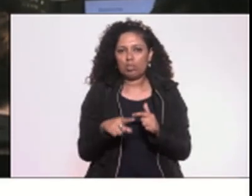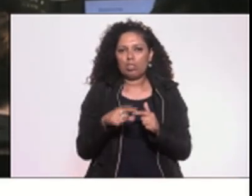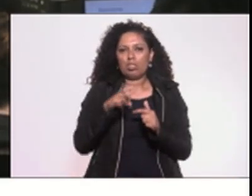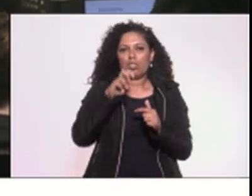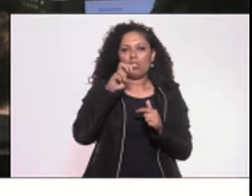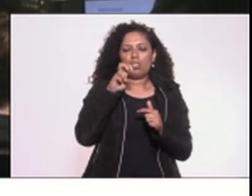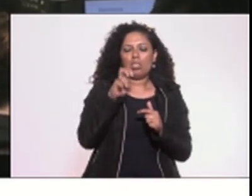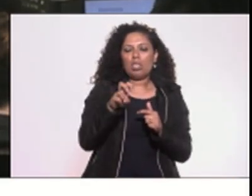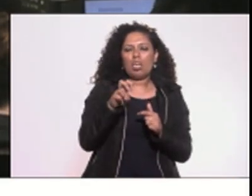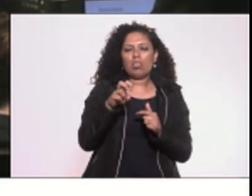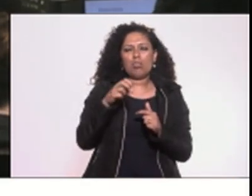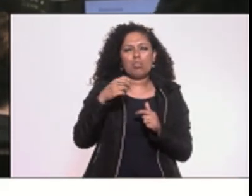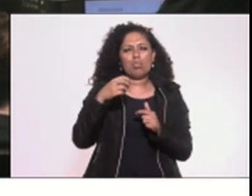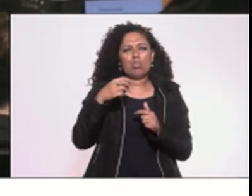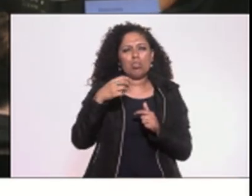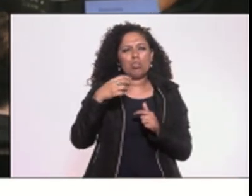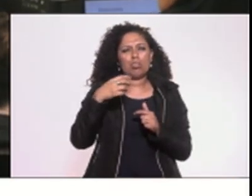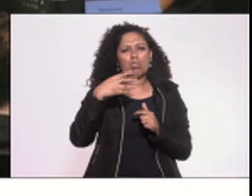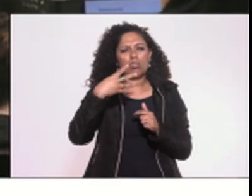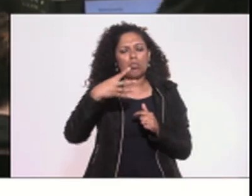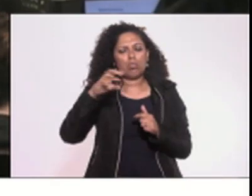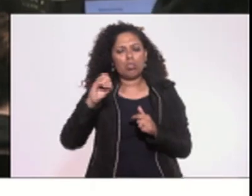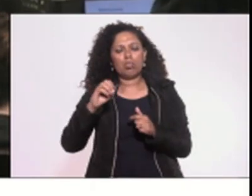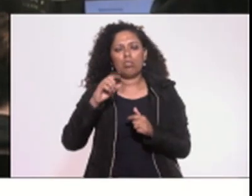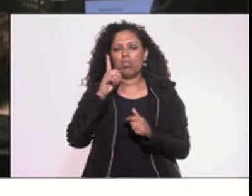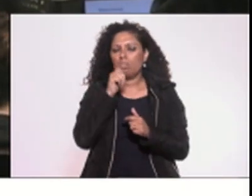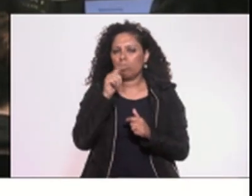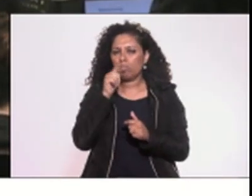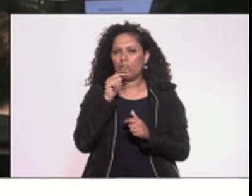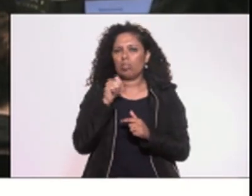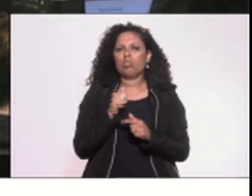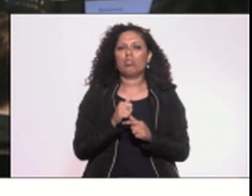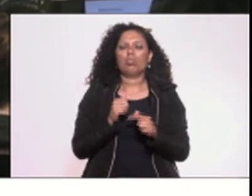água. E contribui para manter